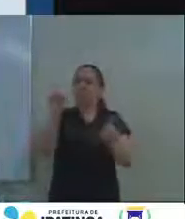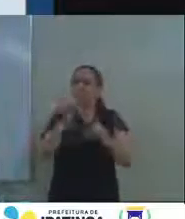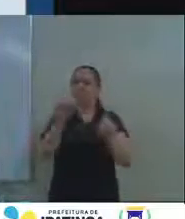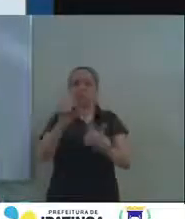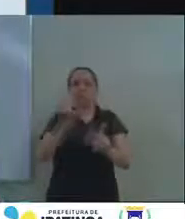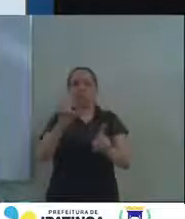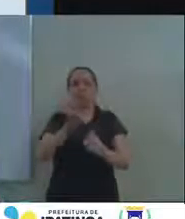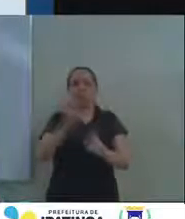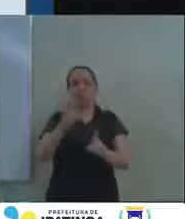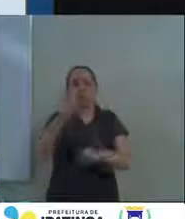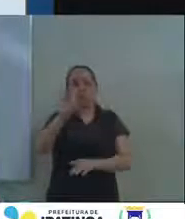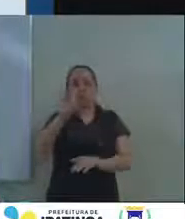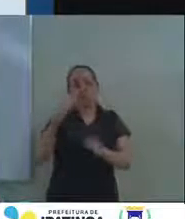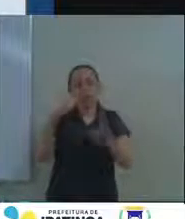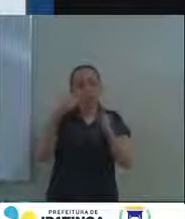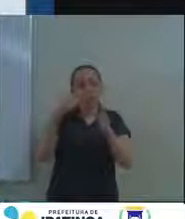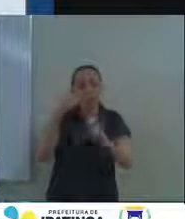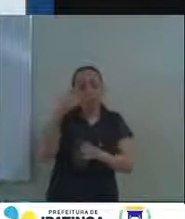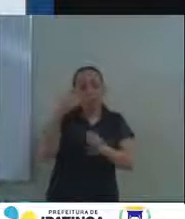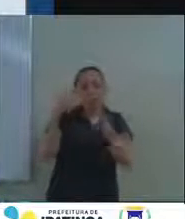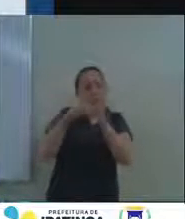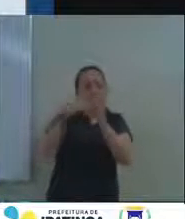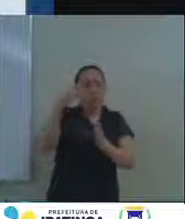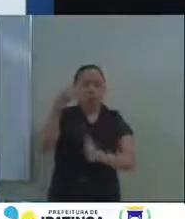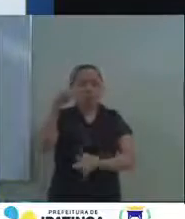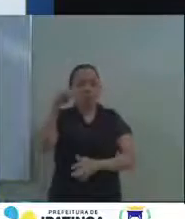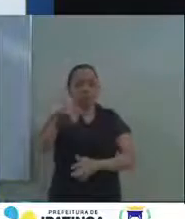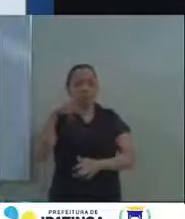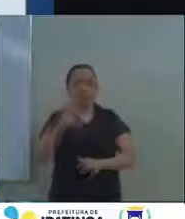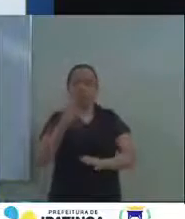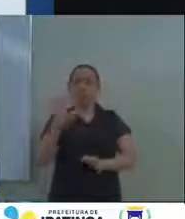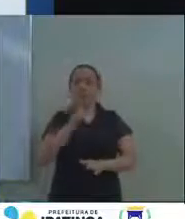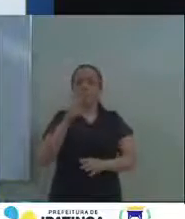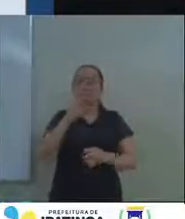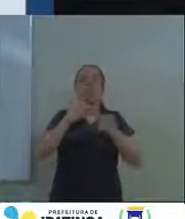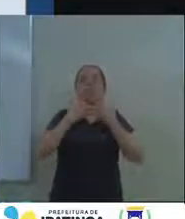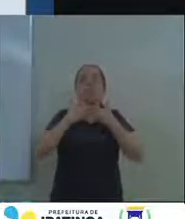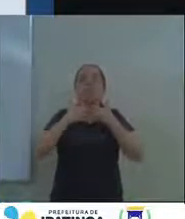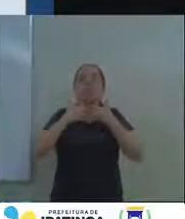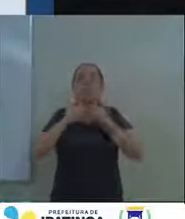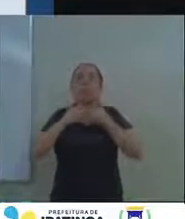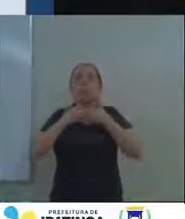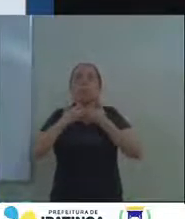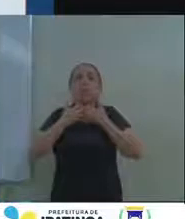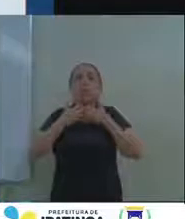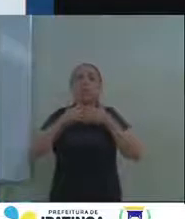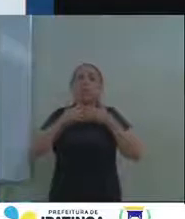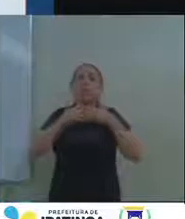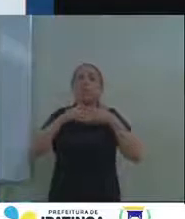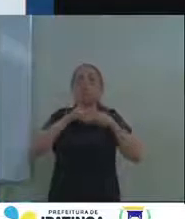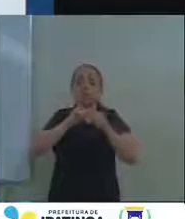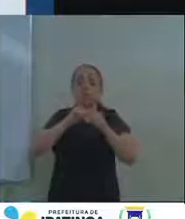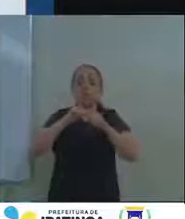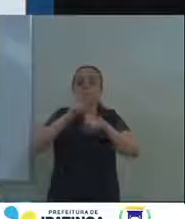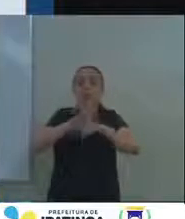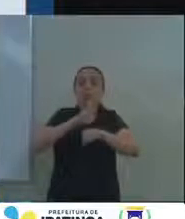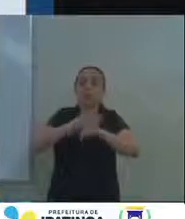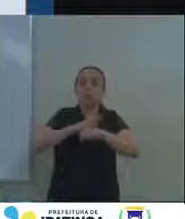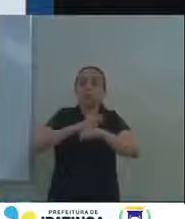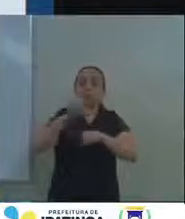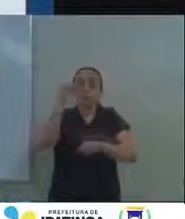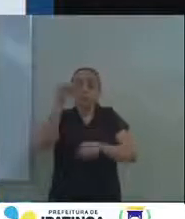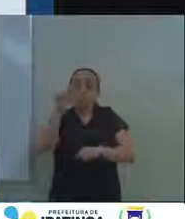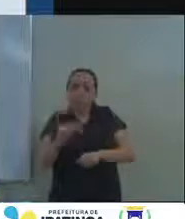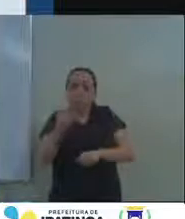um aquecimento, é só para eu preparar o músculo. Minha prega vocal é um músculo que ele tem milímetros. Então, o exercício que eu faço em poucos